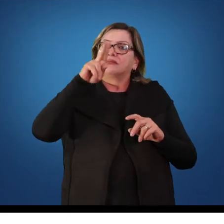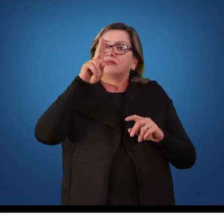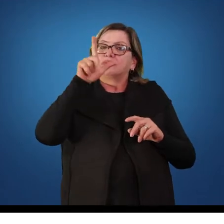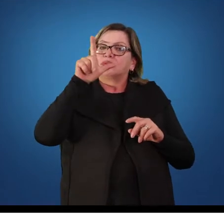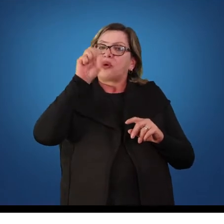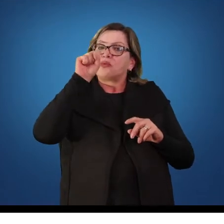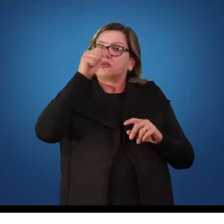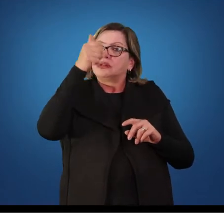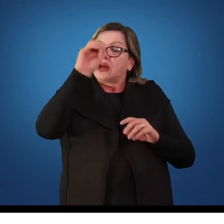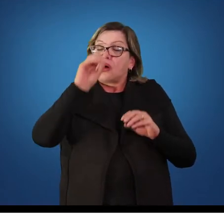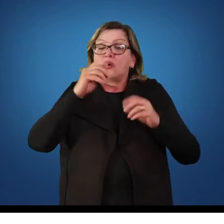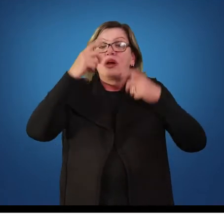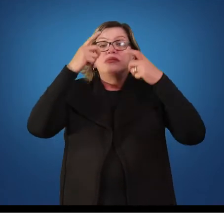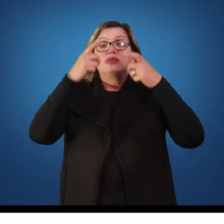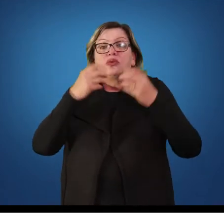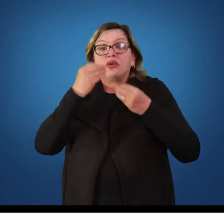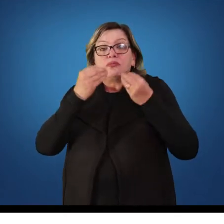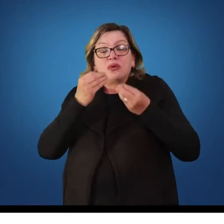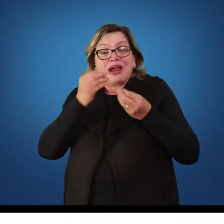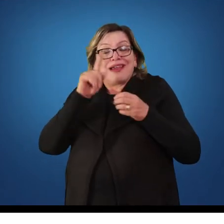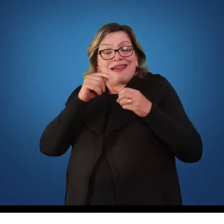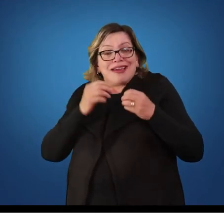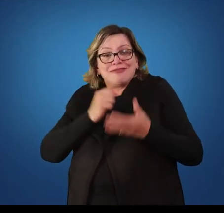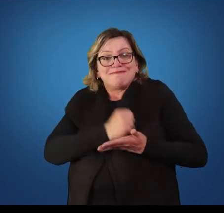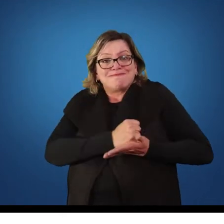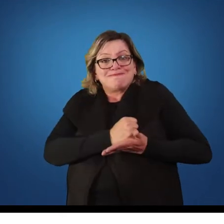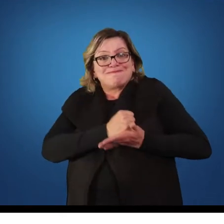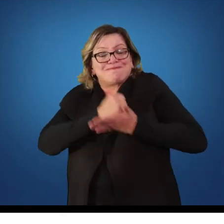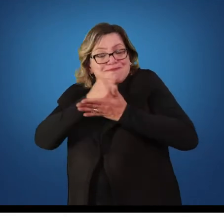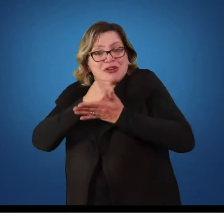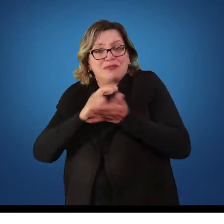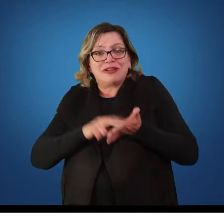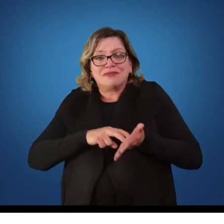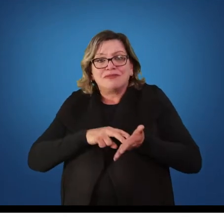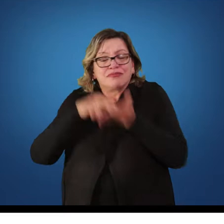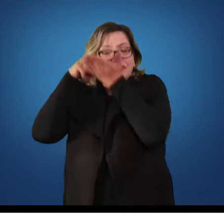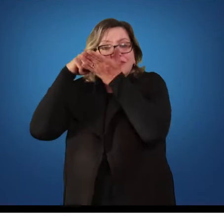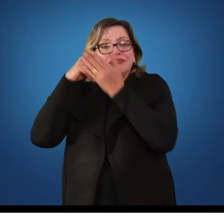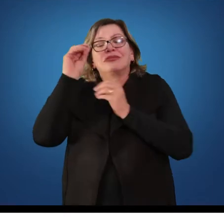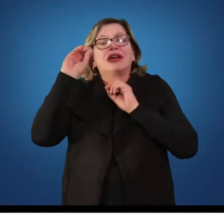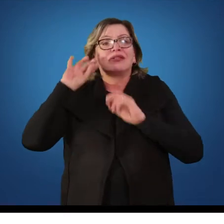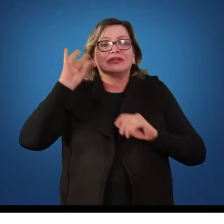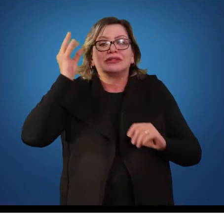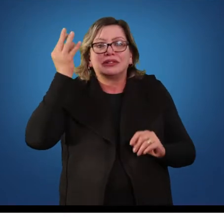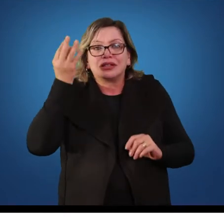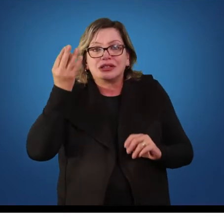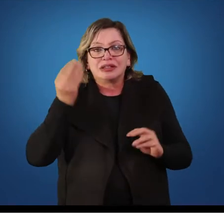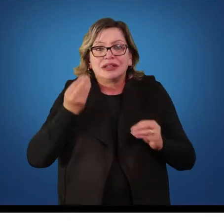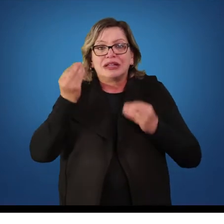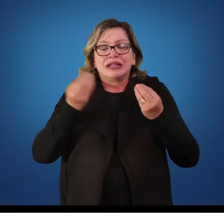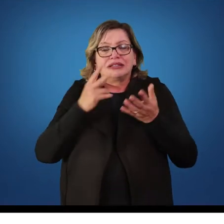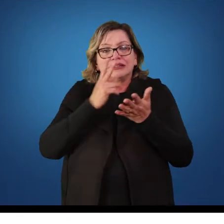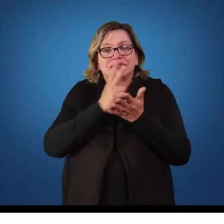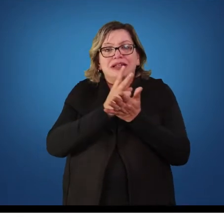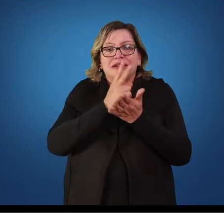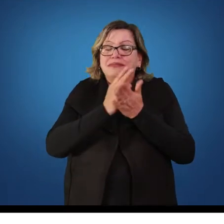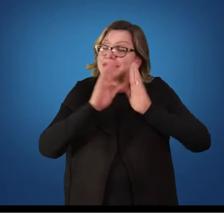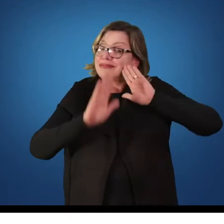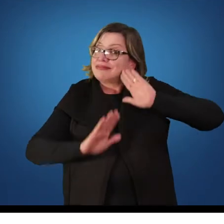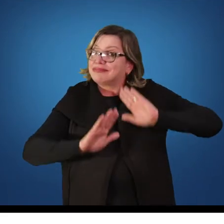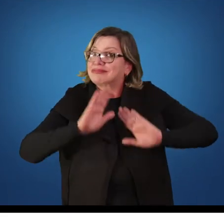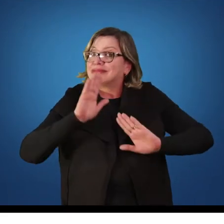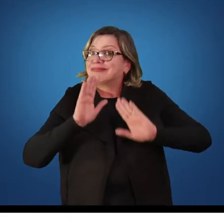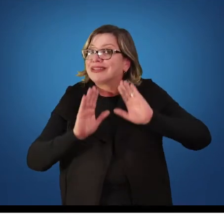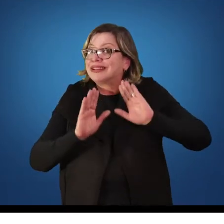exatamente onde vai dar apoio pra você a sair no chão certo ou a sair do chão ou se deslocar com